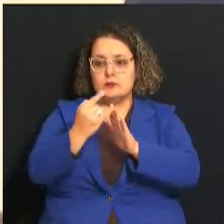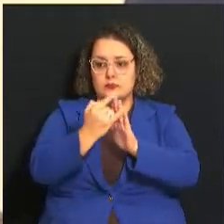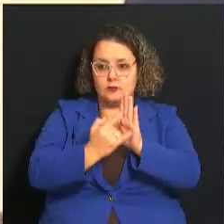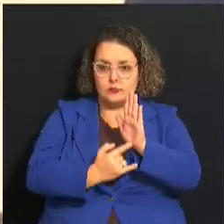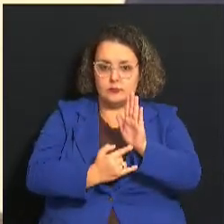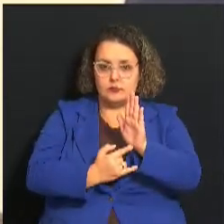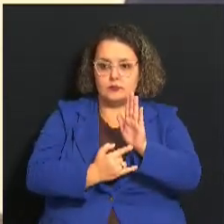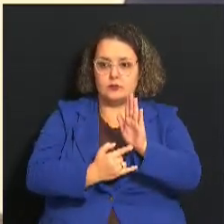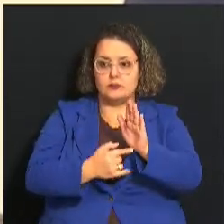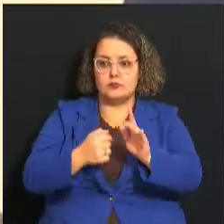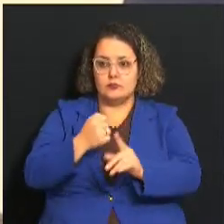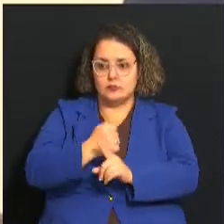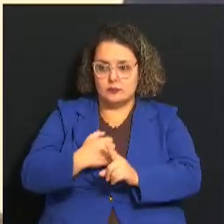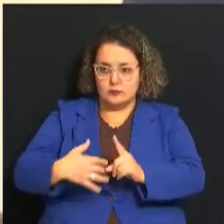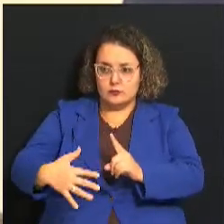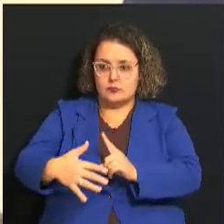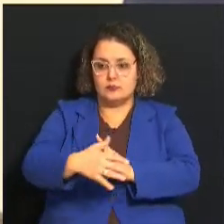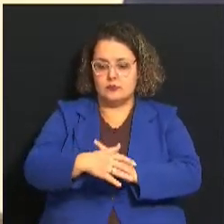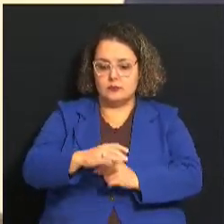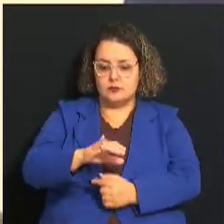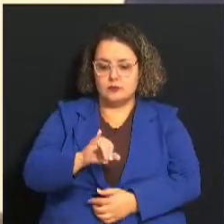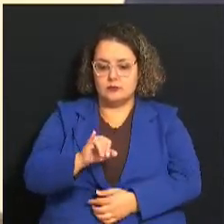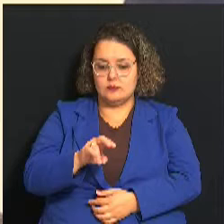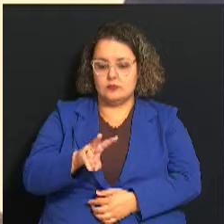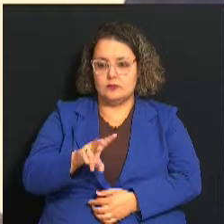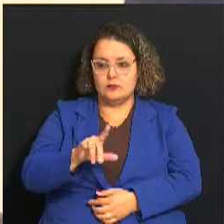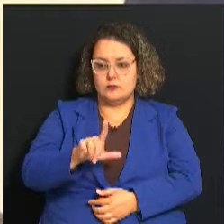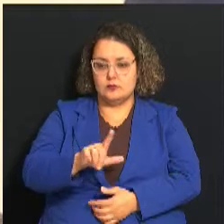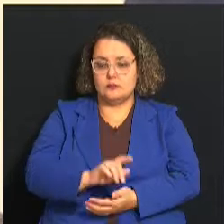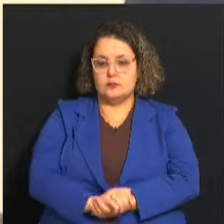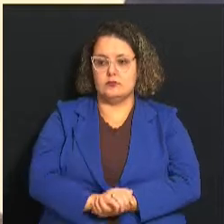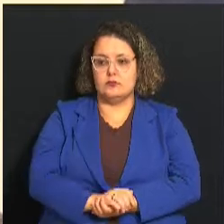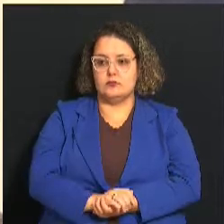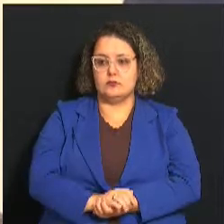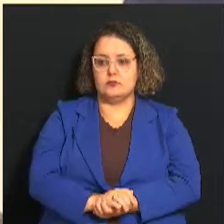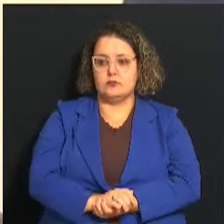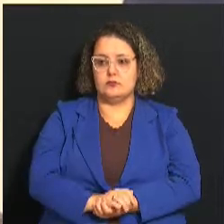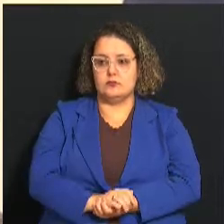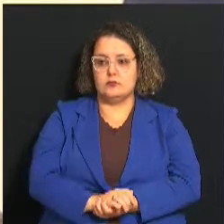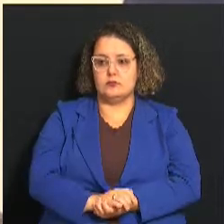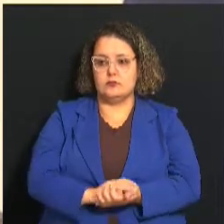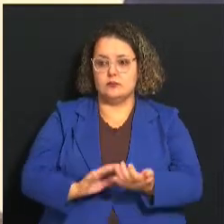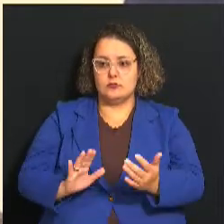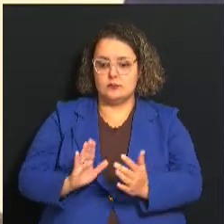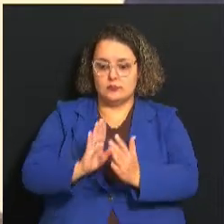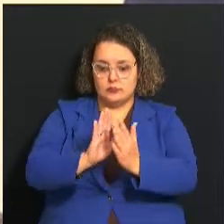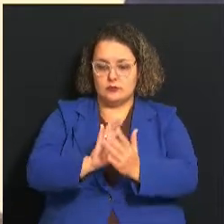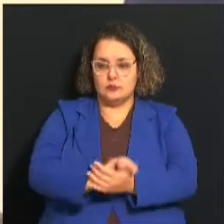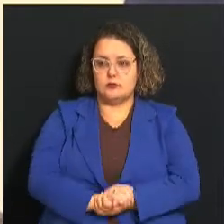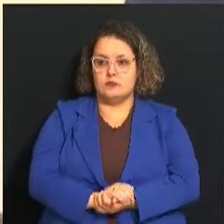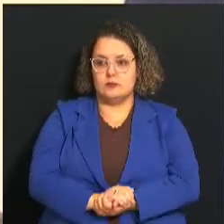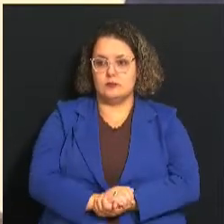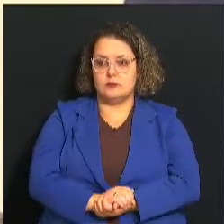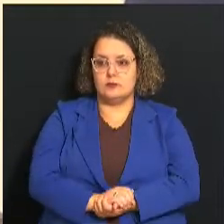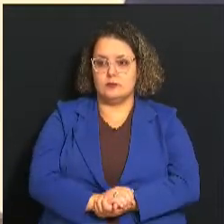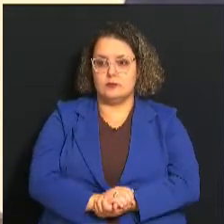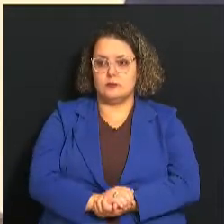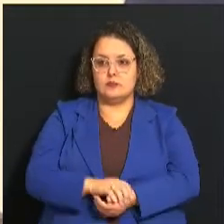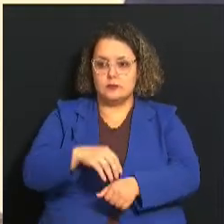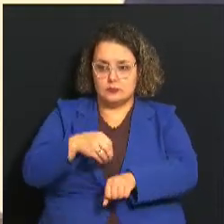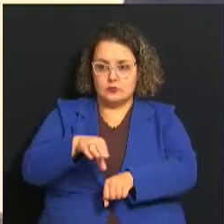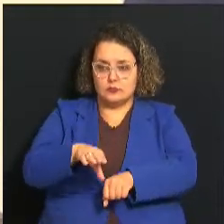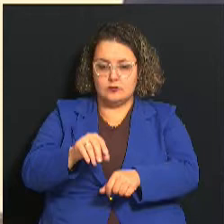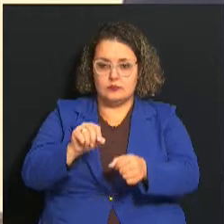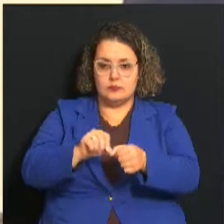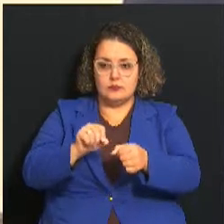sociedade civil vai fazer parte integrante da frente. Então, uma sugestão de encaminhamento seria a gente fazer